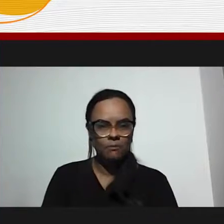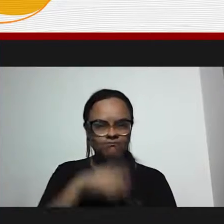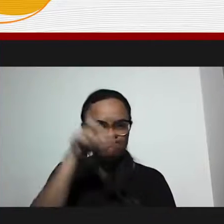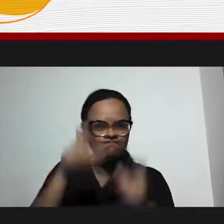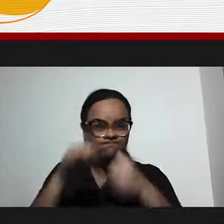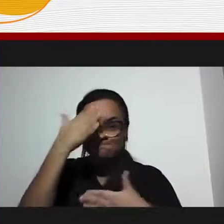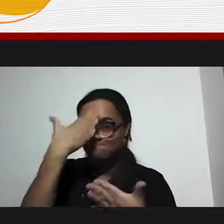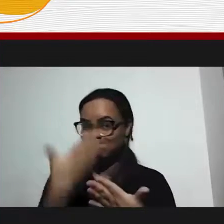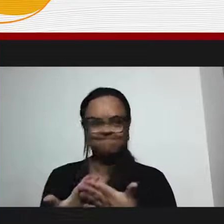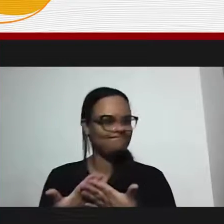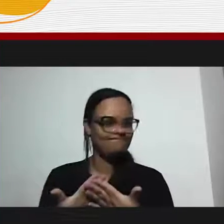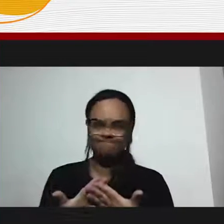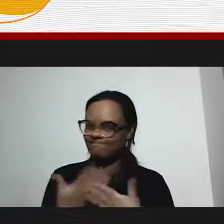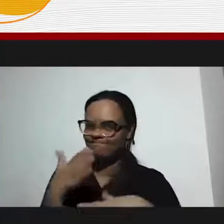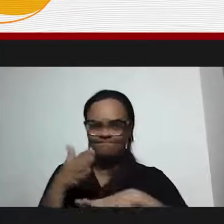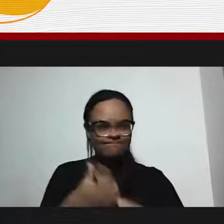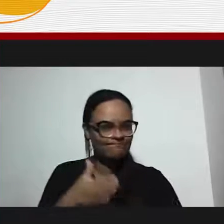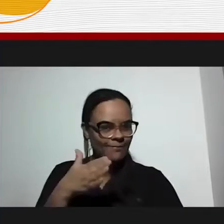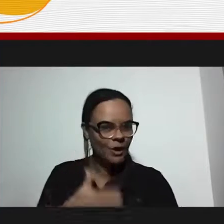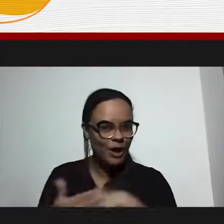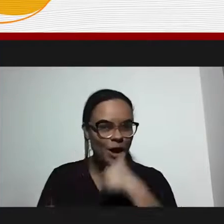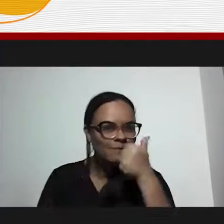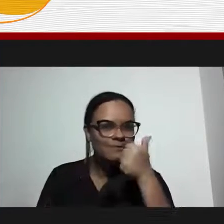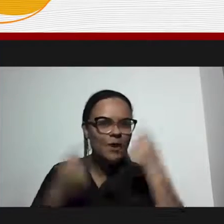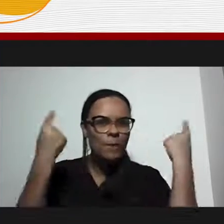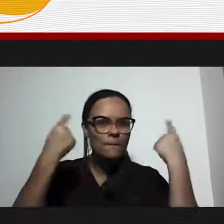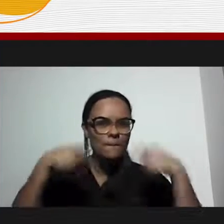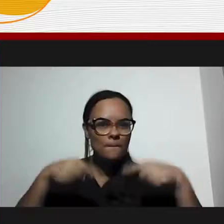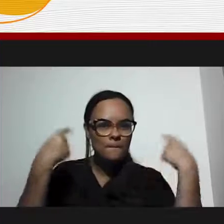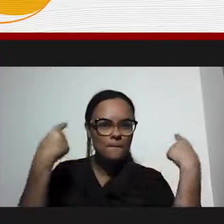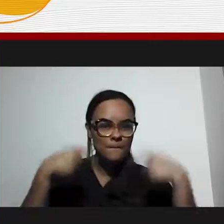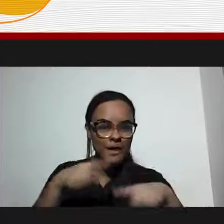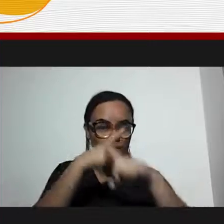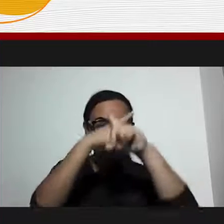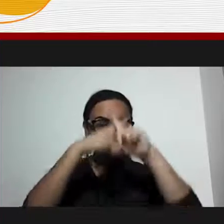eu participava das competições. Foi até